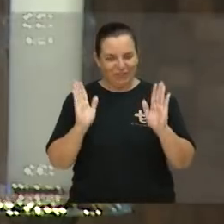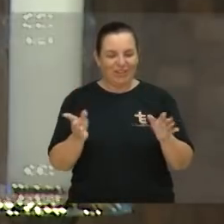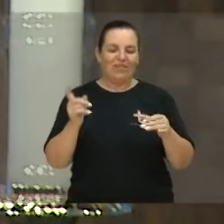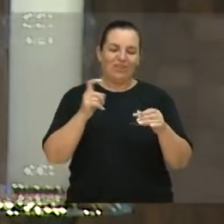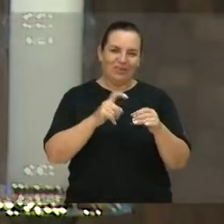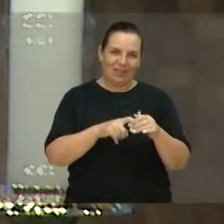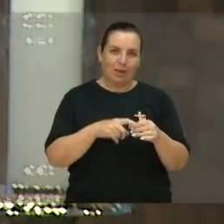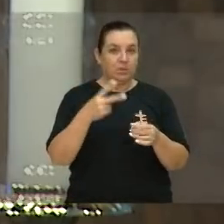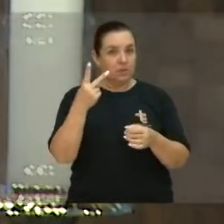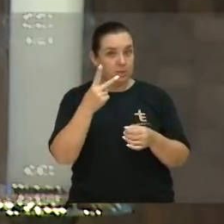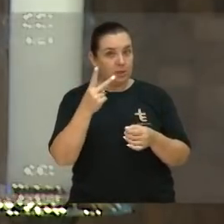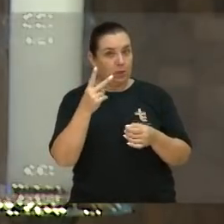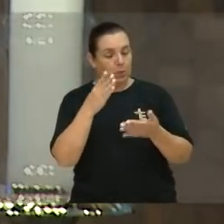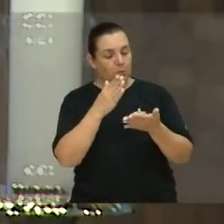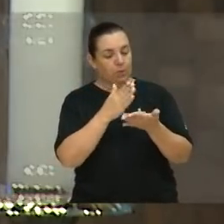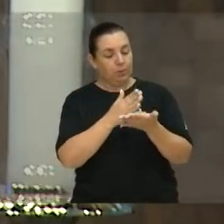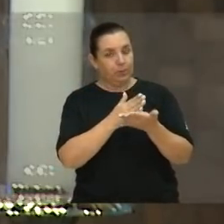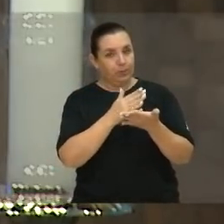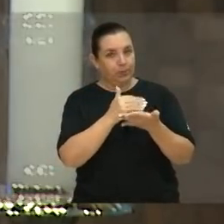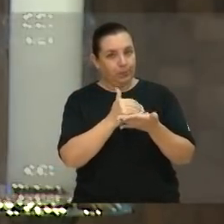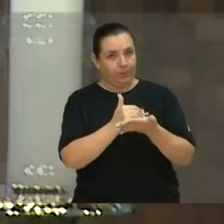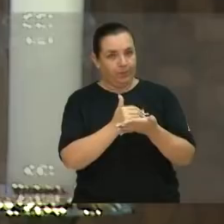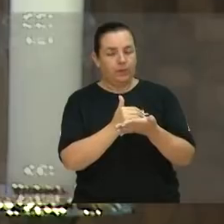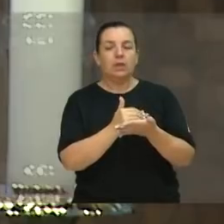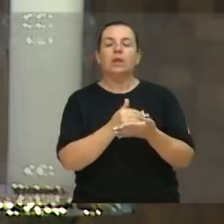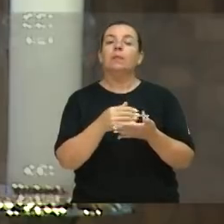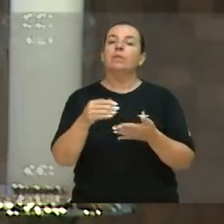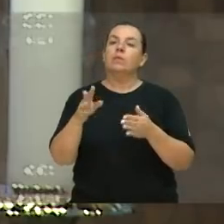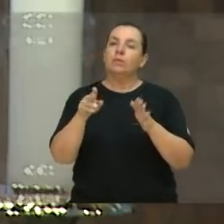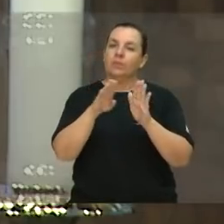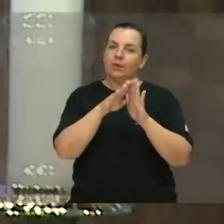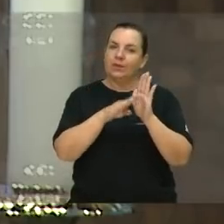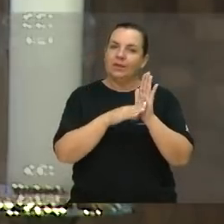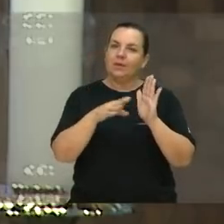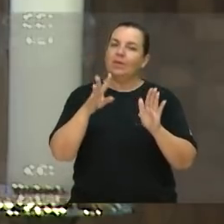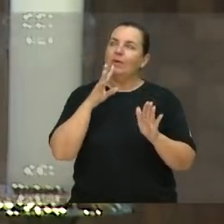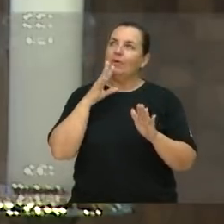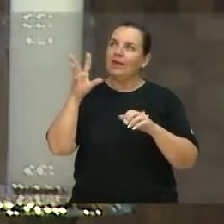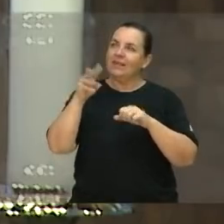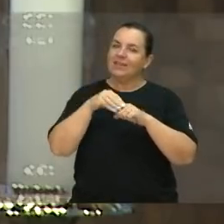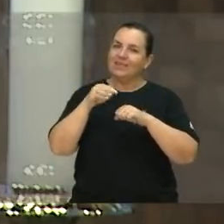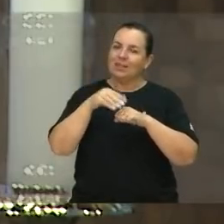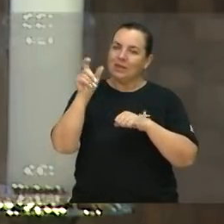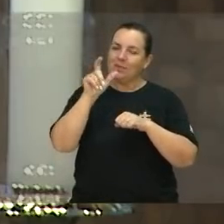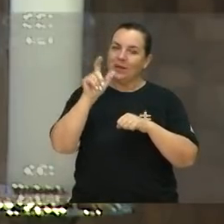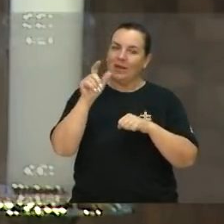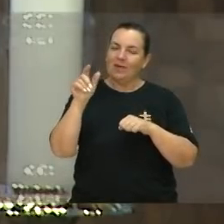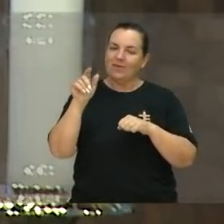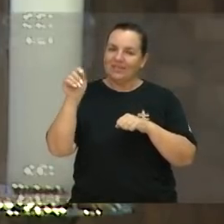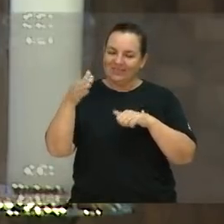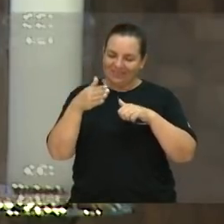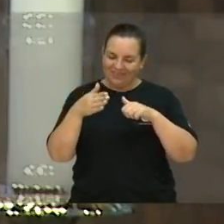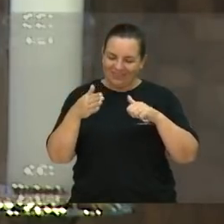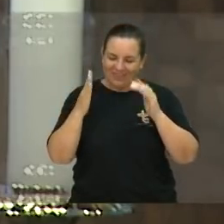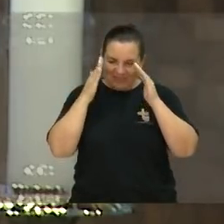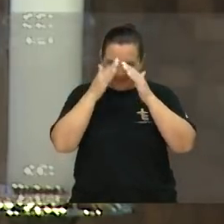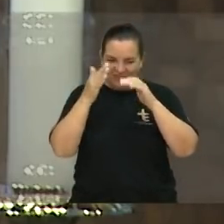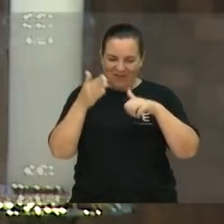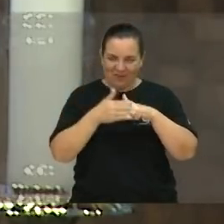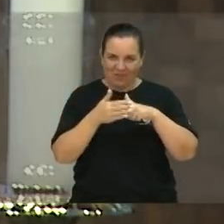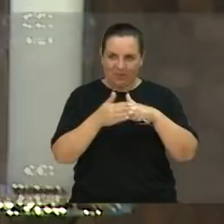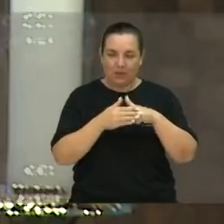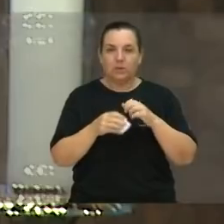segundo bloco do programa conhecendo a palavra com dom josé antonio peruzzo a maria aparecida nos acompanhando